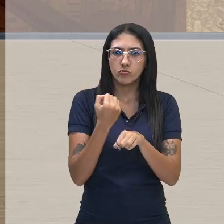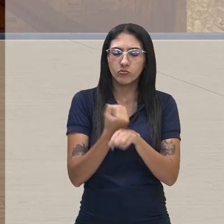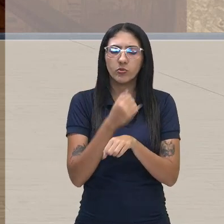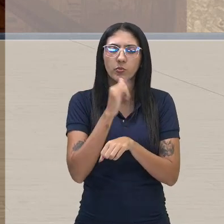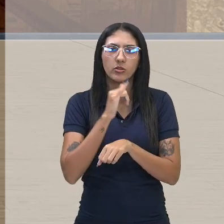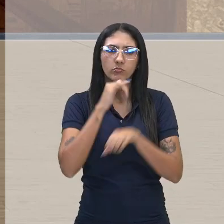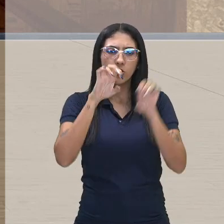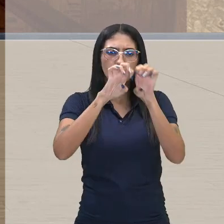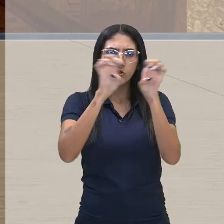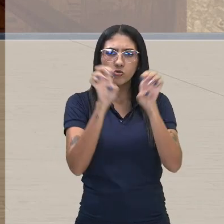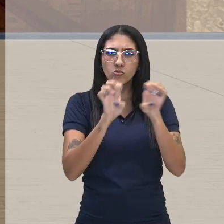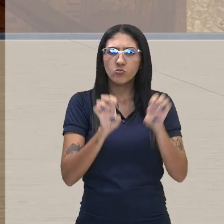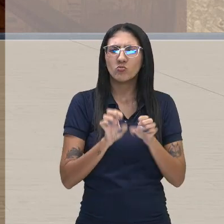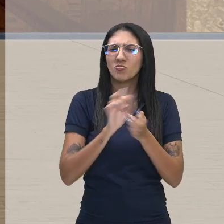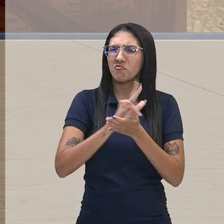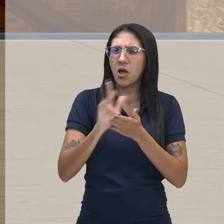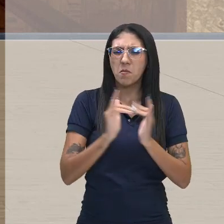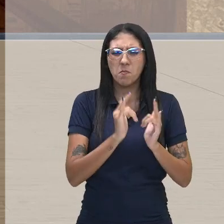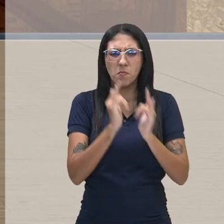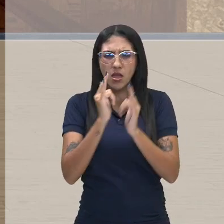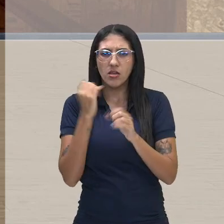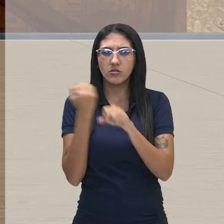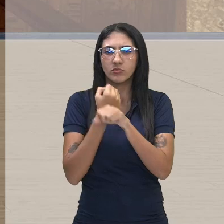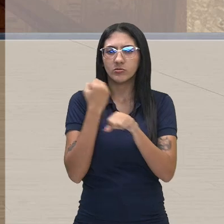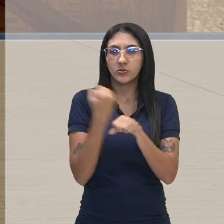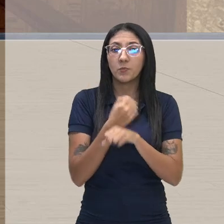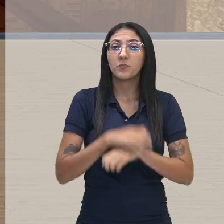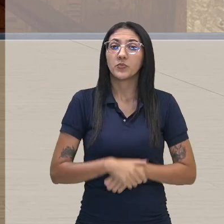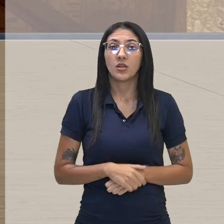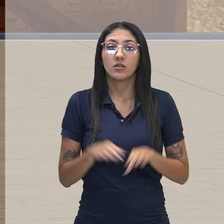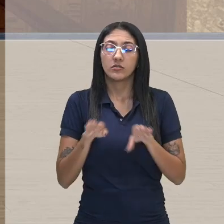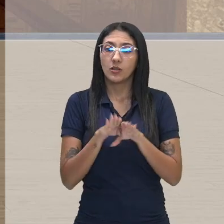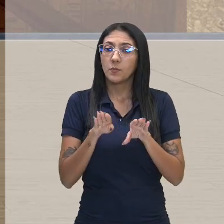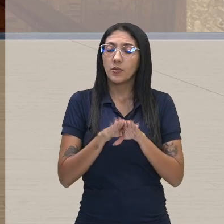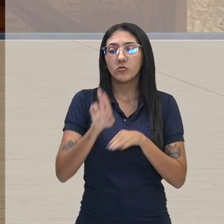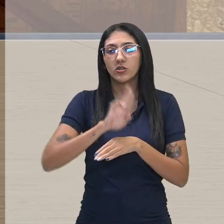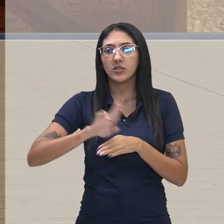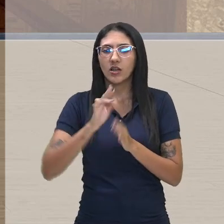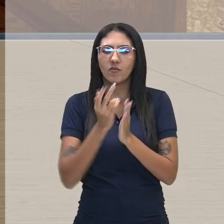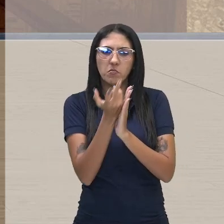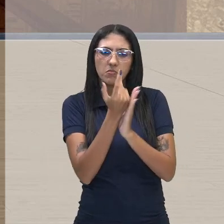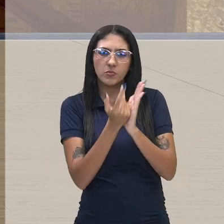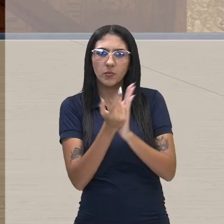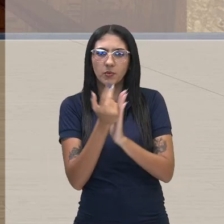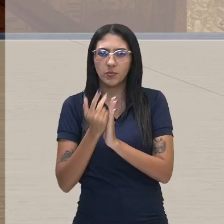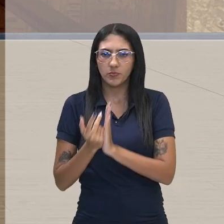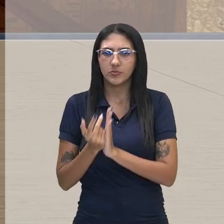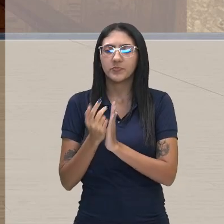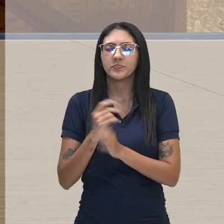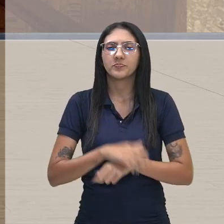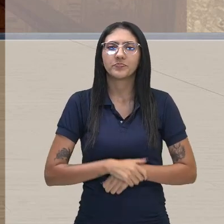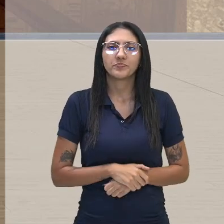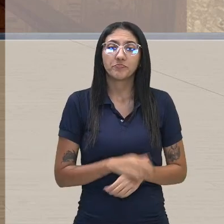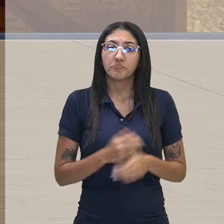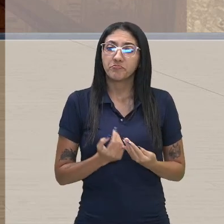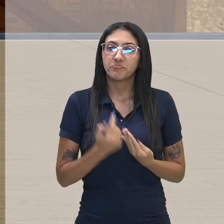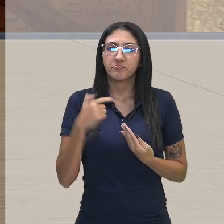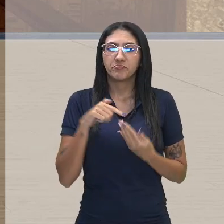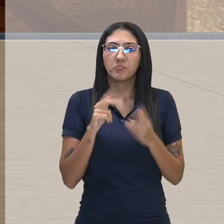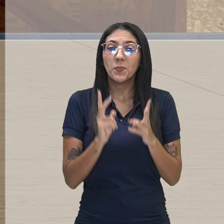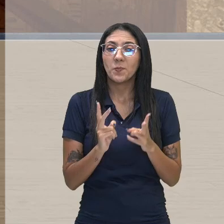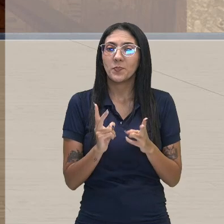estátuas e edifícios, muitas vezes acompanhados de inscrições. Então você percebe justamente que